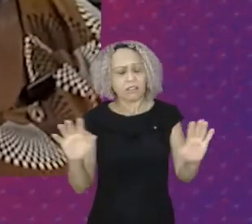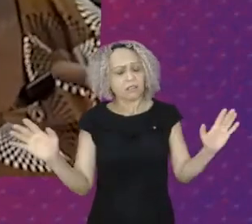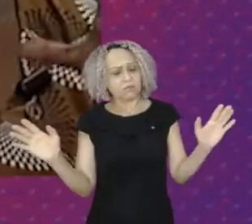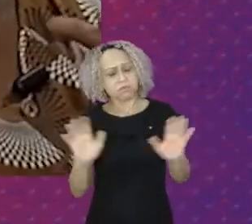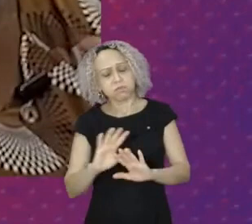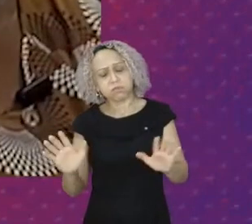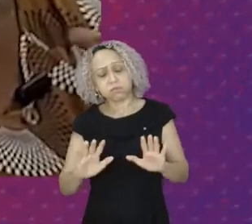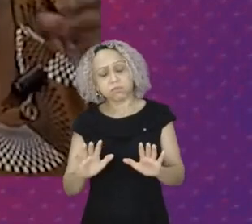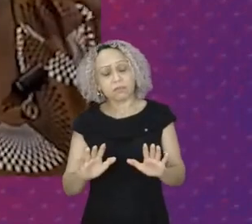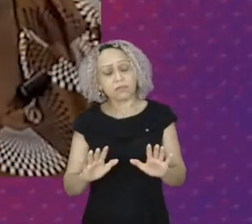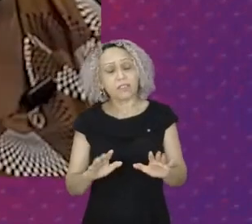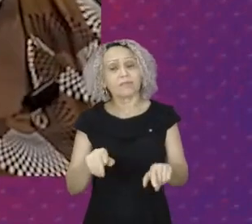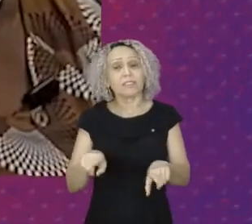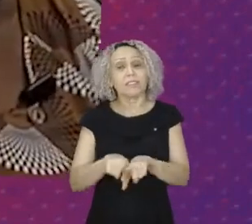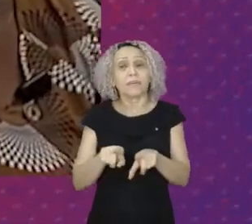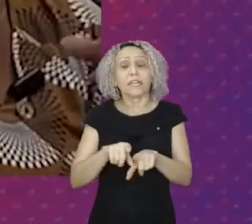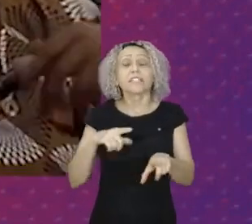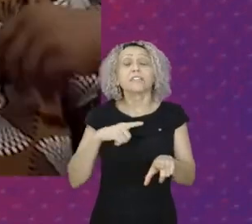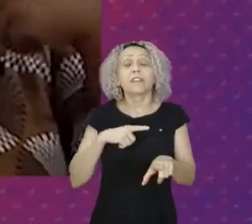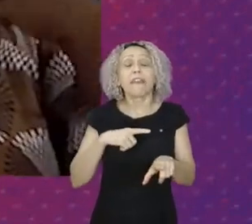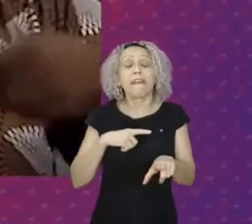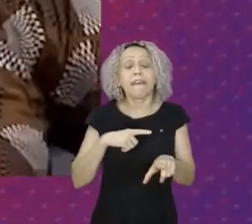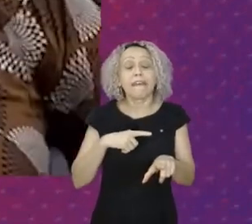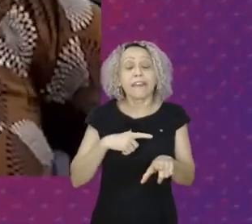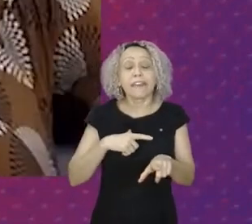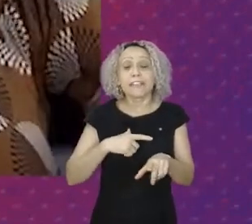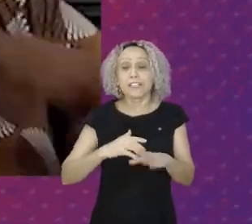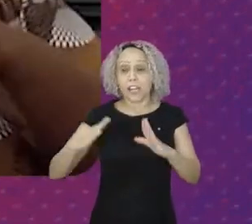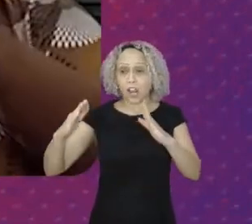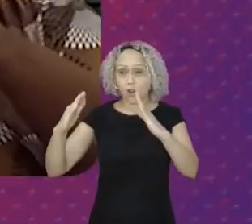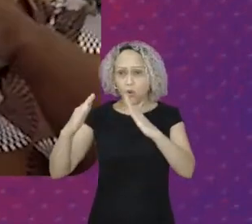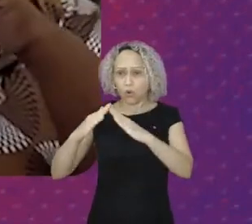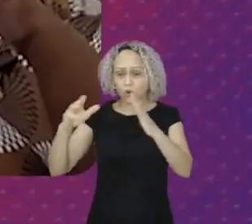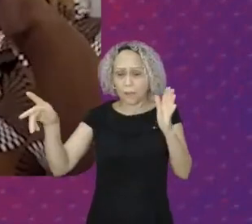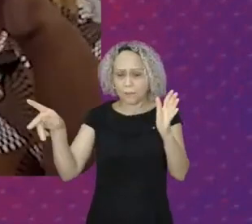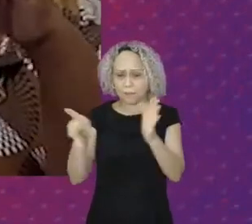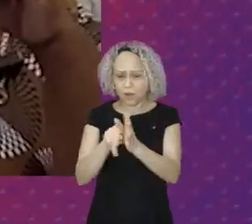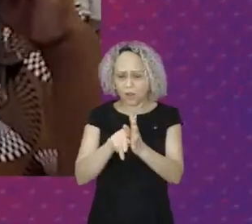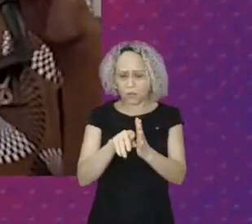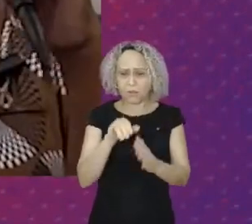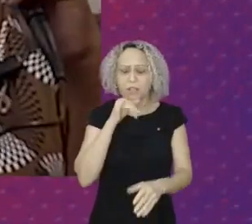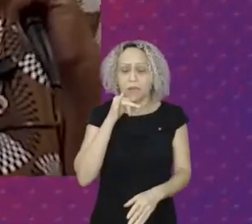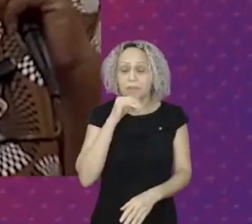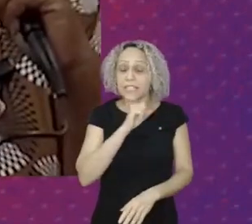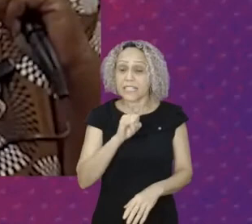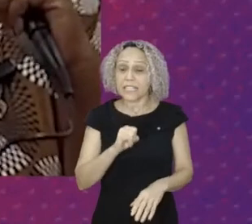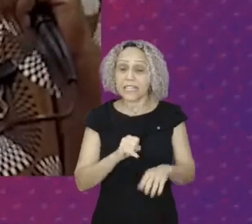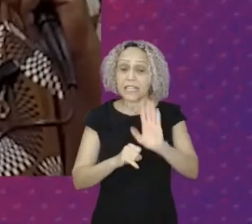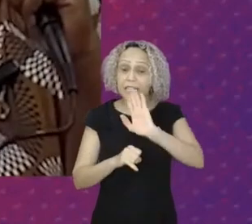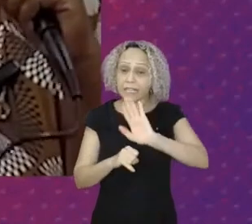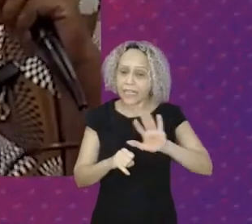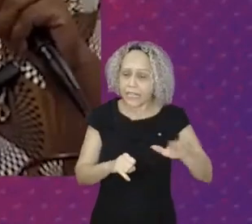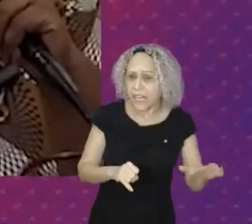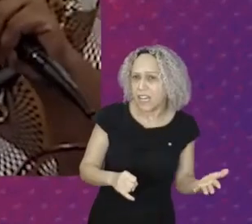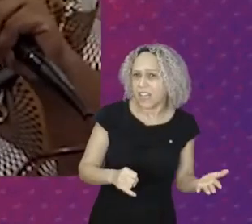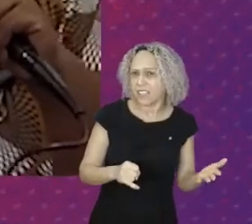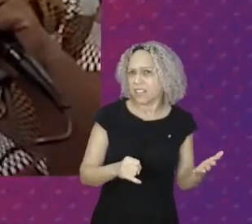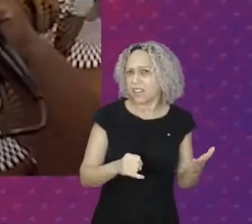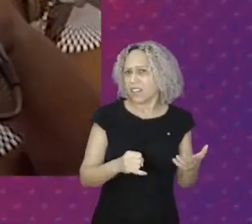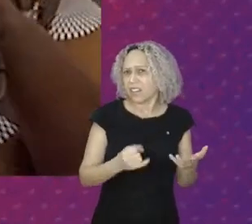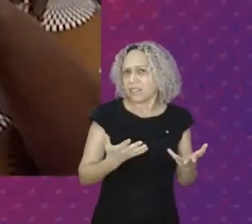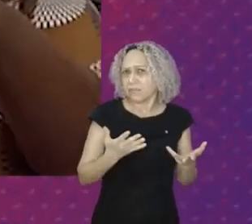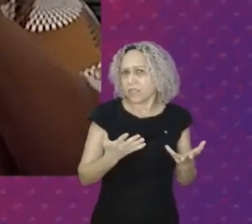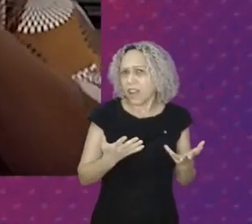né? Era um horror, não tinha política pública, não tinha política nenhuma, né? O que a gente tem